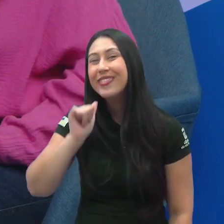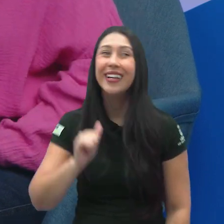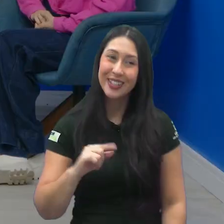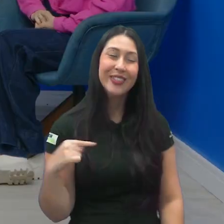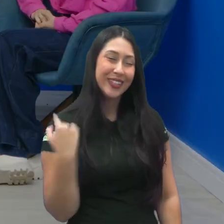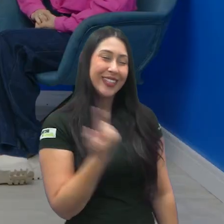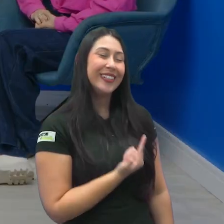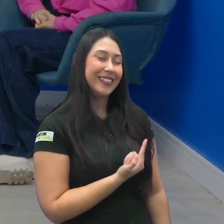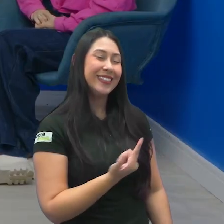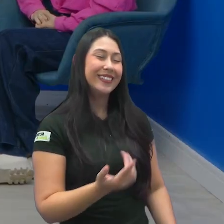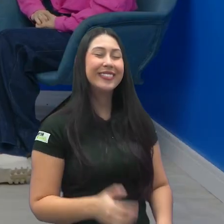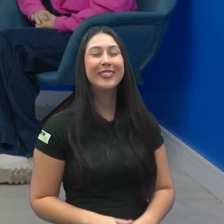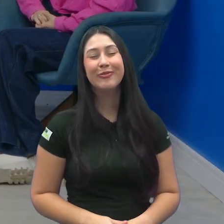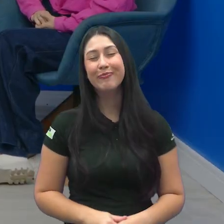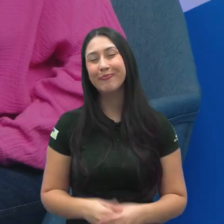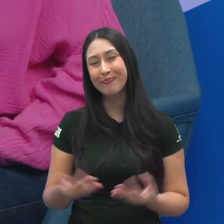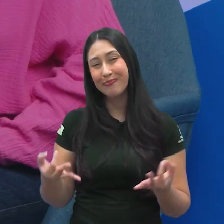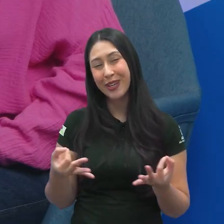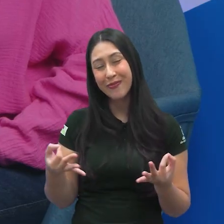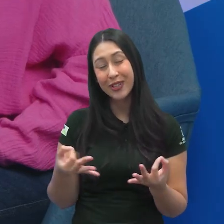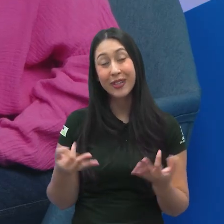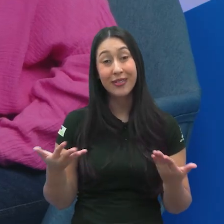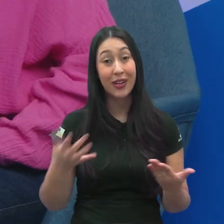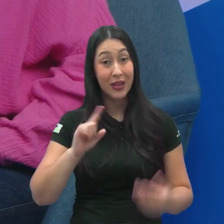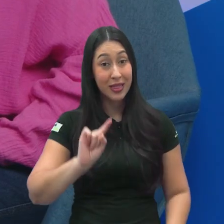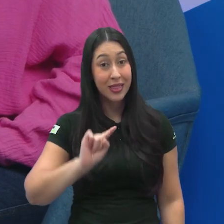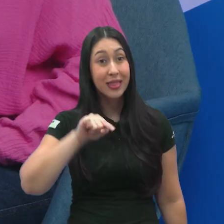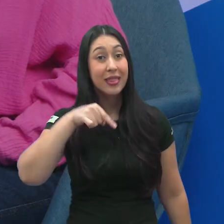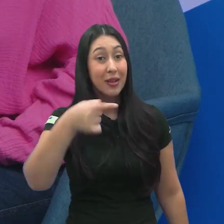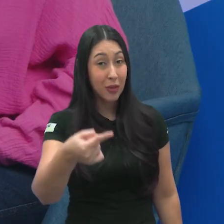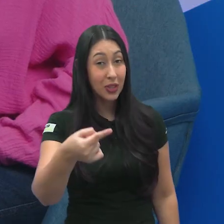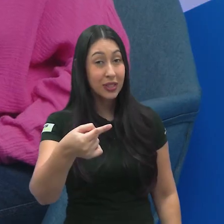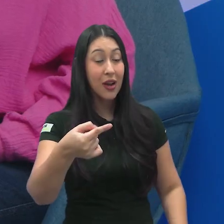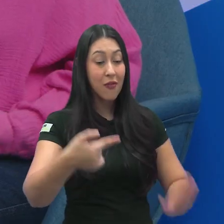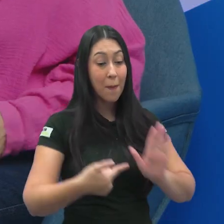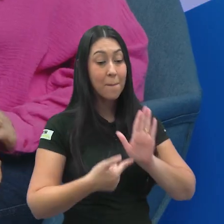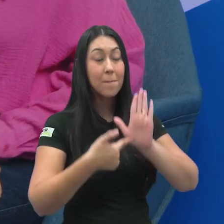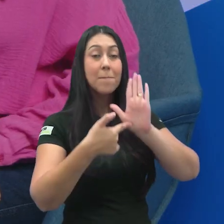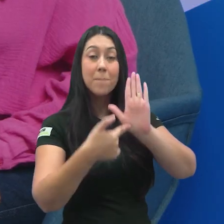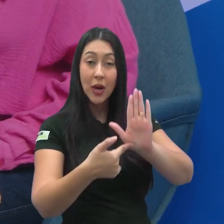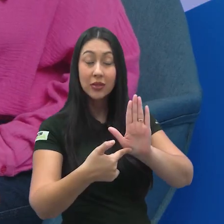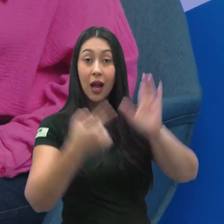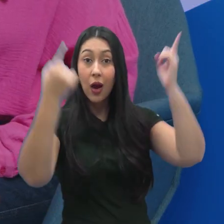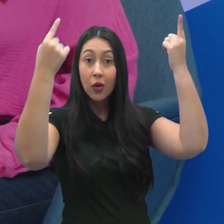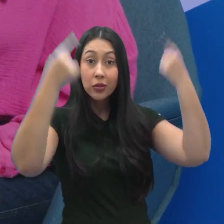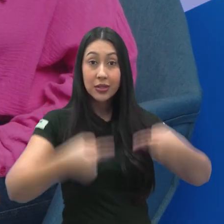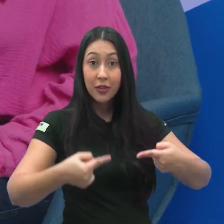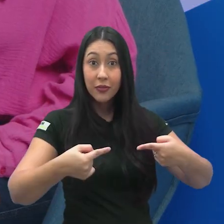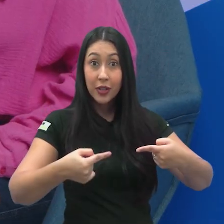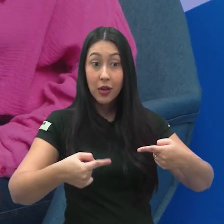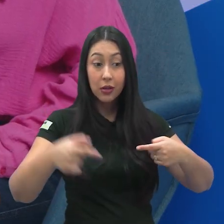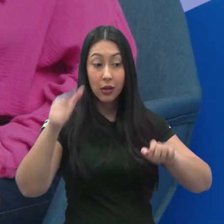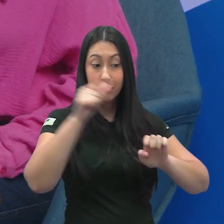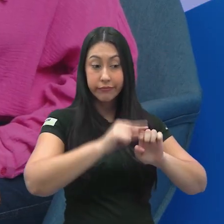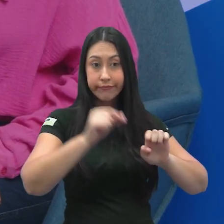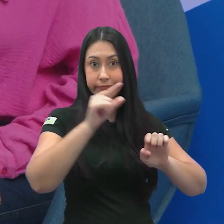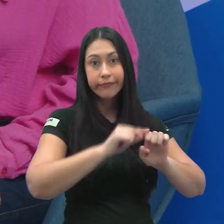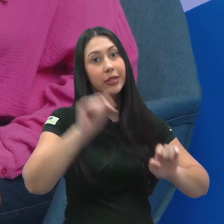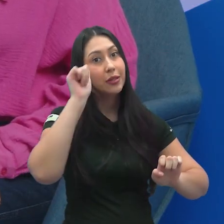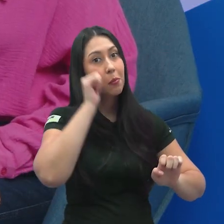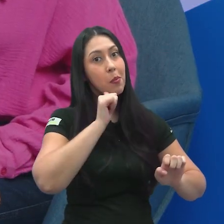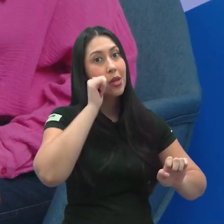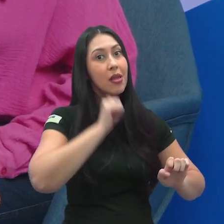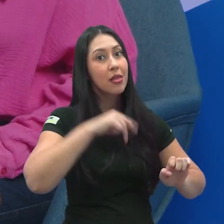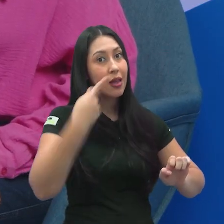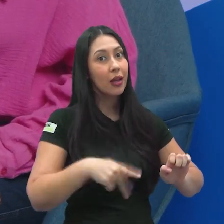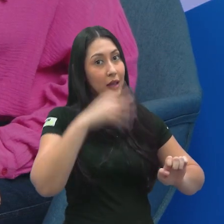né? Chegando. Nossa, sim. Perfeito. Bom, no próximo bloco, nós vamos falar sobre os desafios do